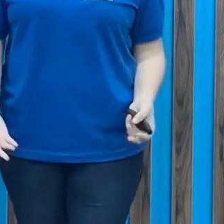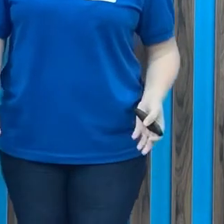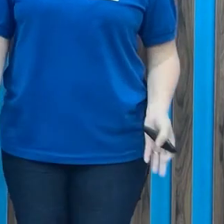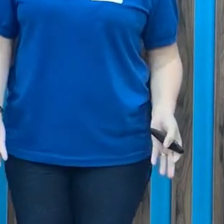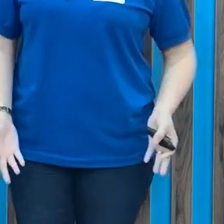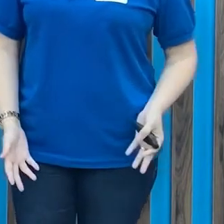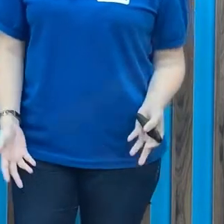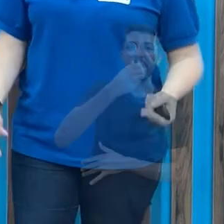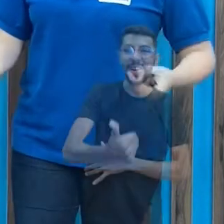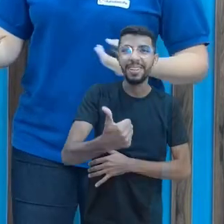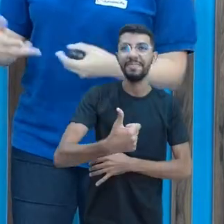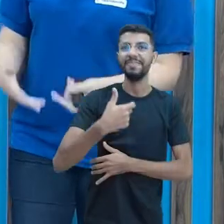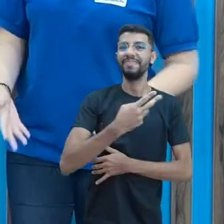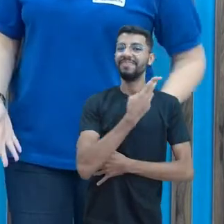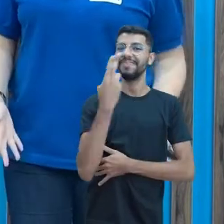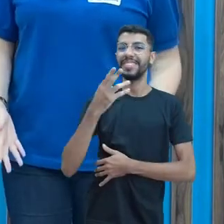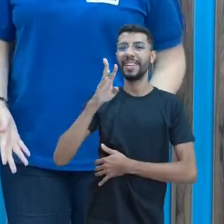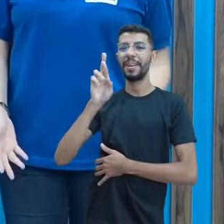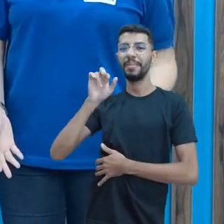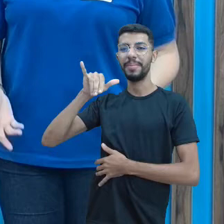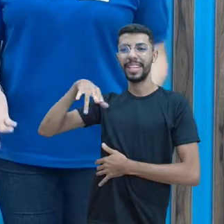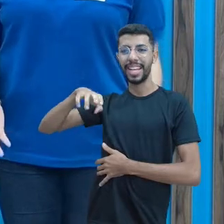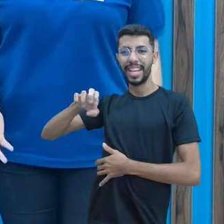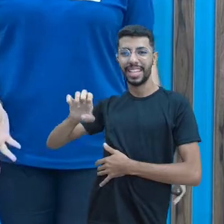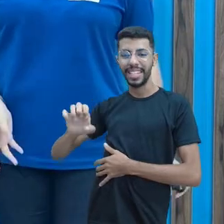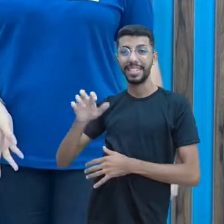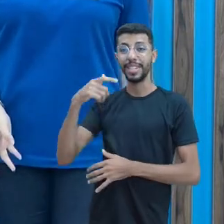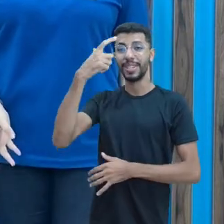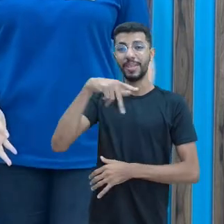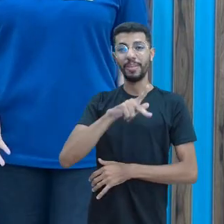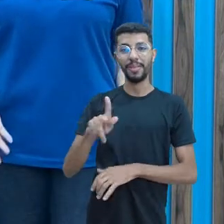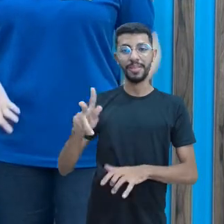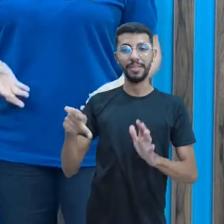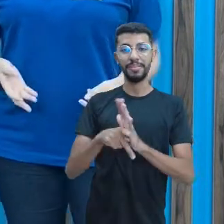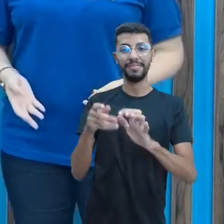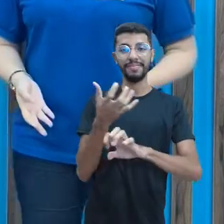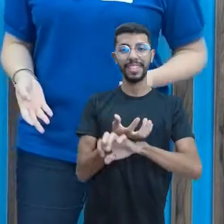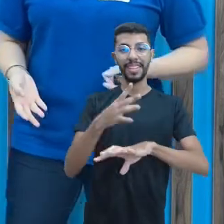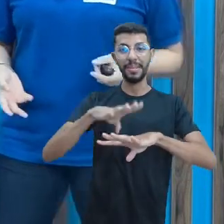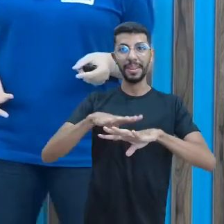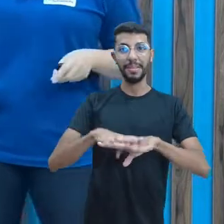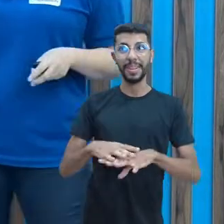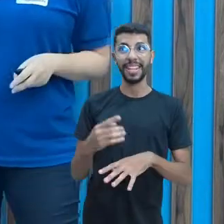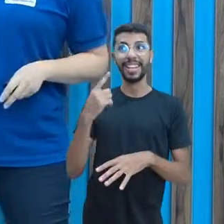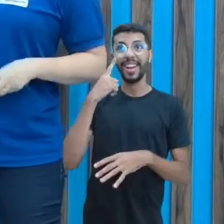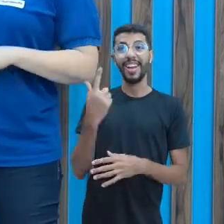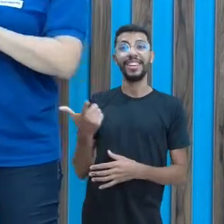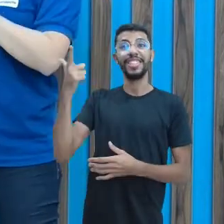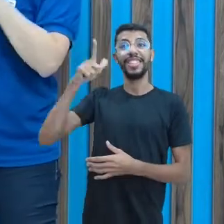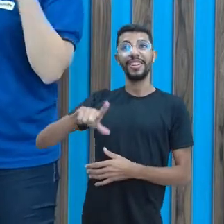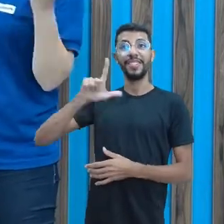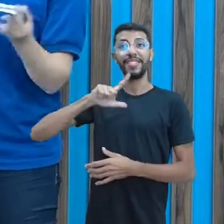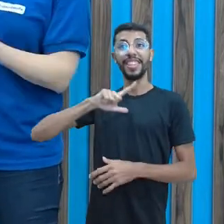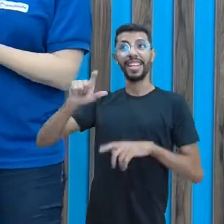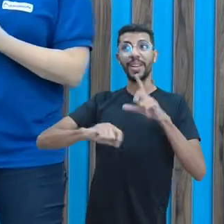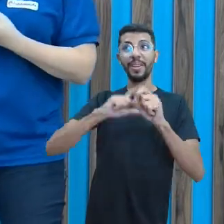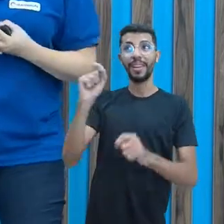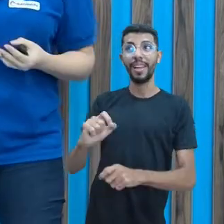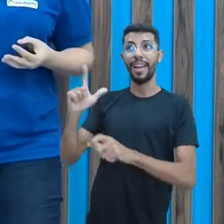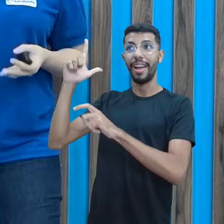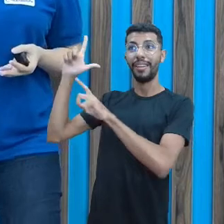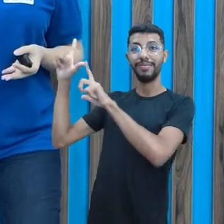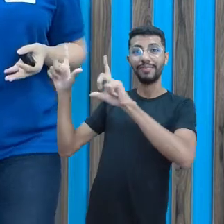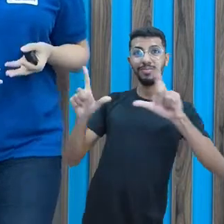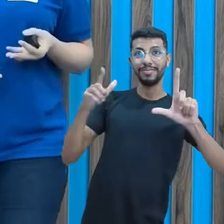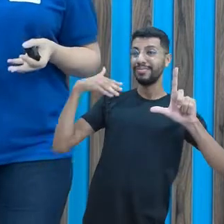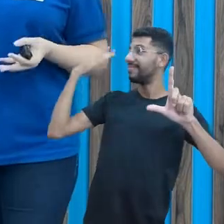pessoal, tudo bem? Eu me chamo Brene Mourão, sou professora de matemática e mais uma vez a gente tem aqui esse retorno, né,